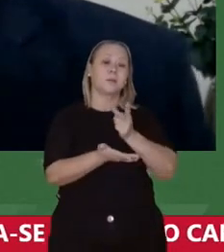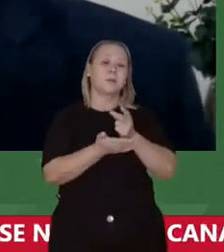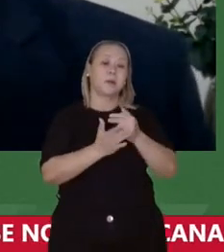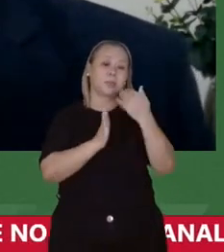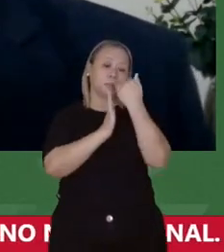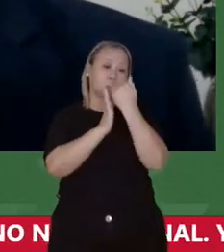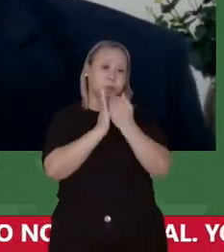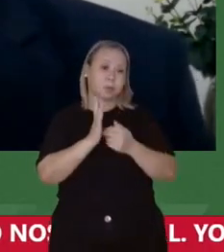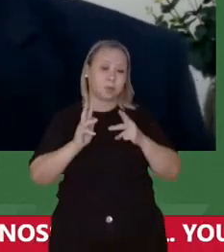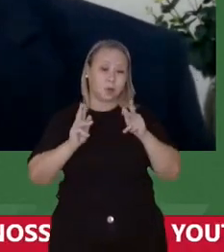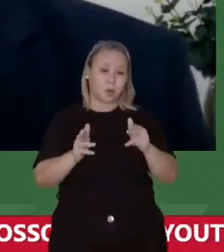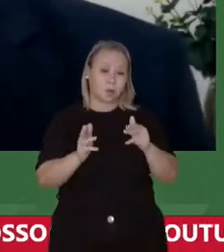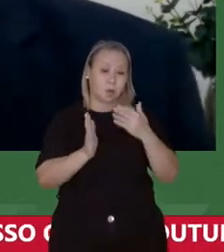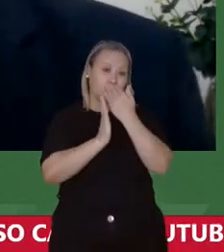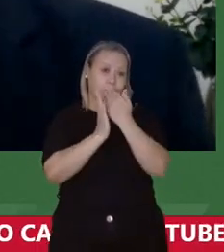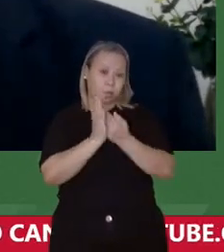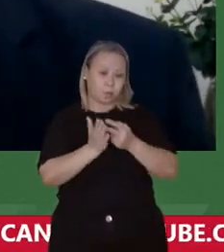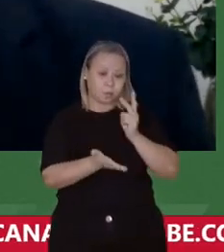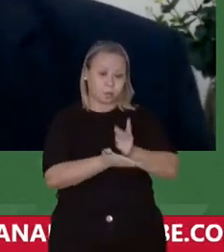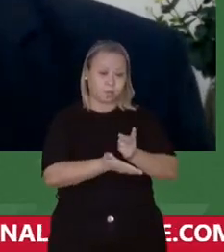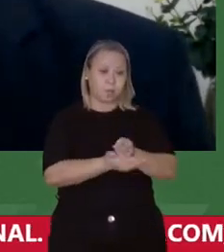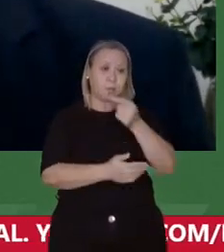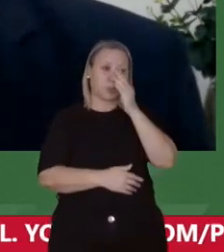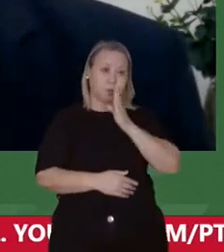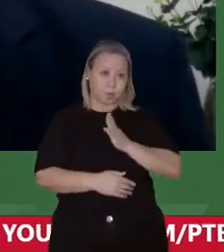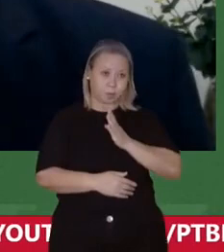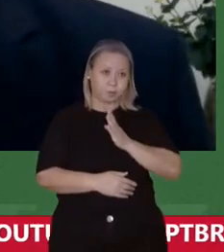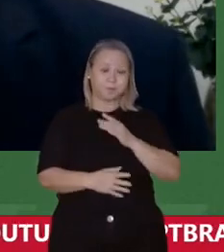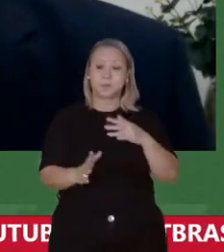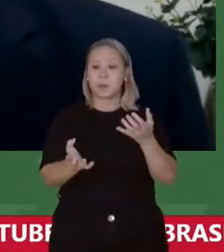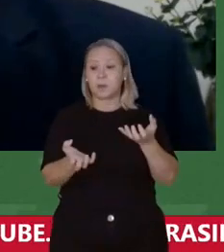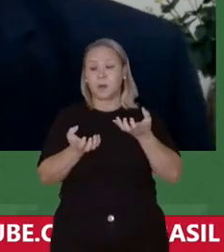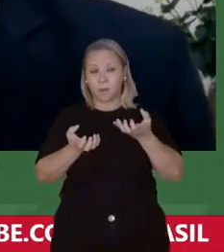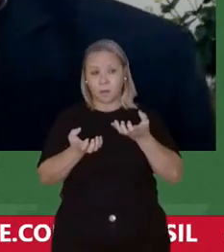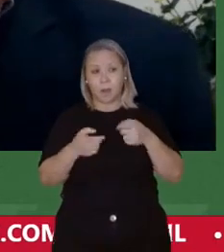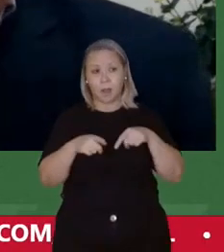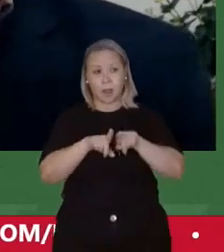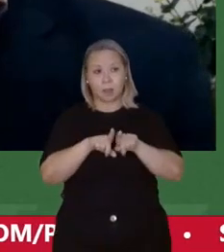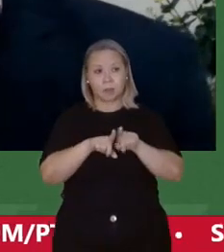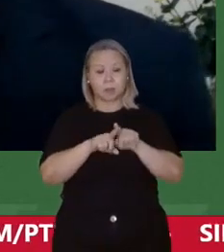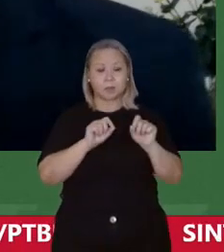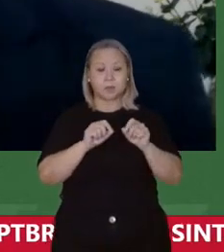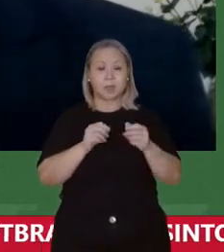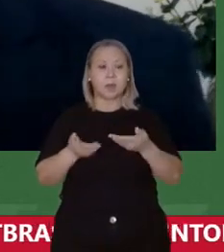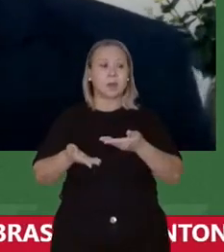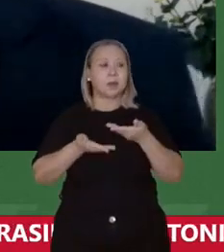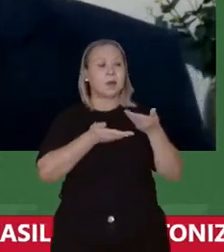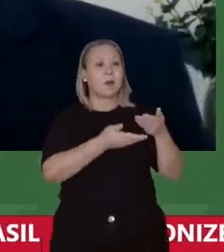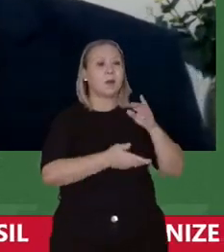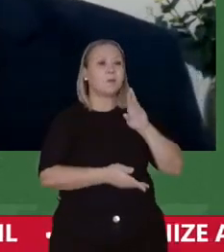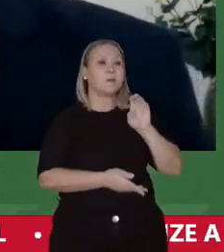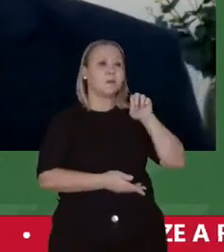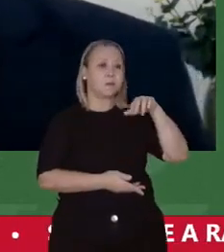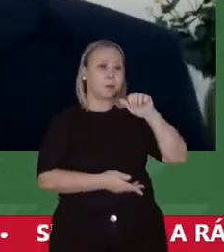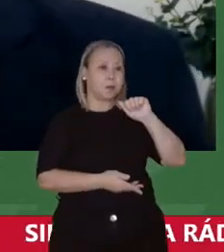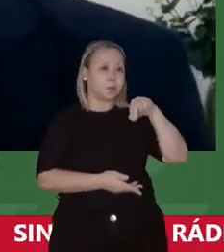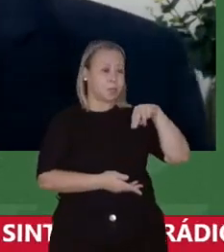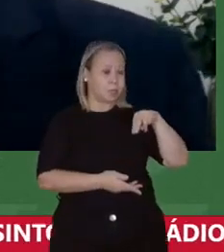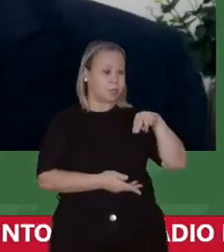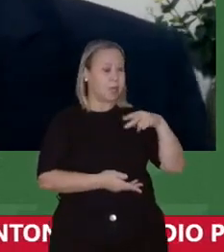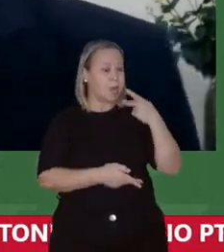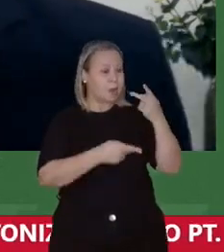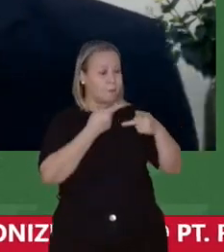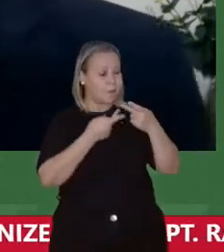como um programa permanente no Brasil. Quero passar aqui para o Renan, né, que possa ir na